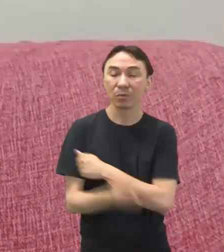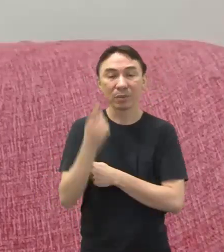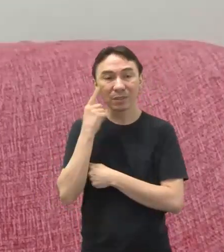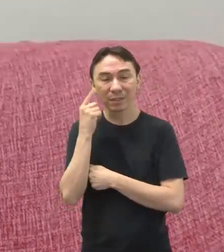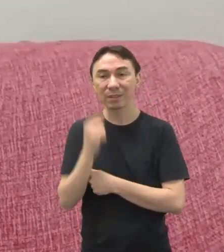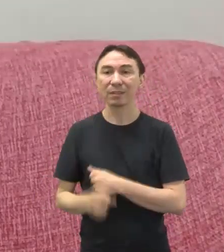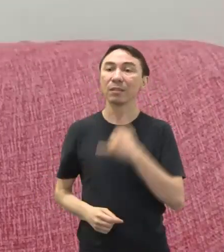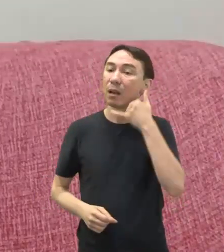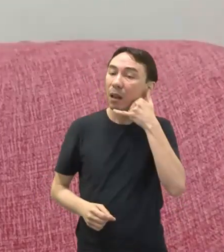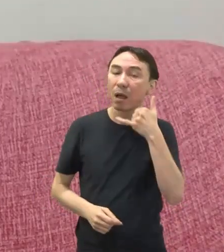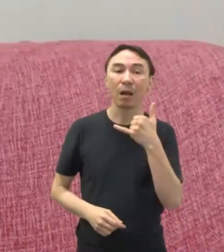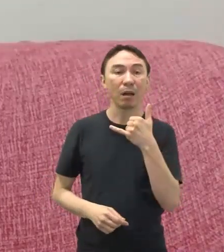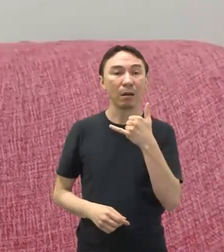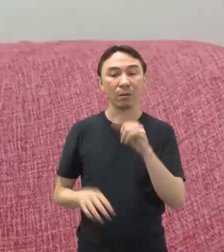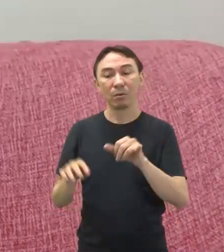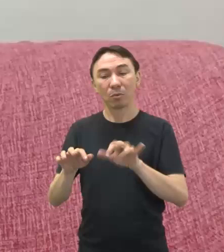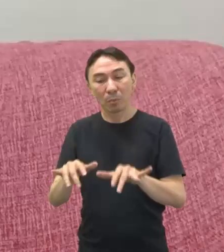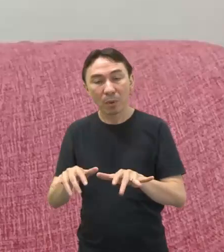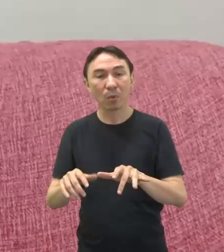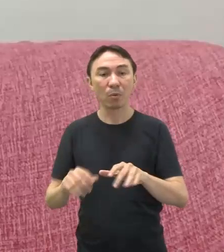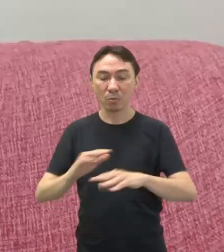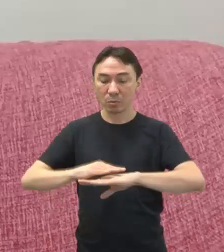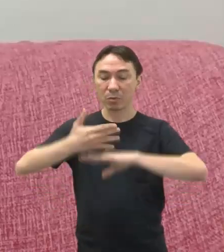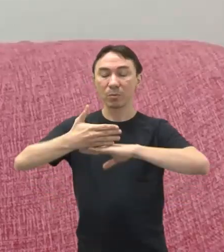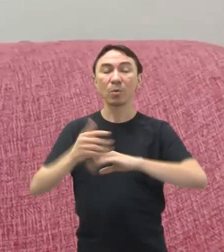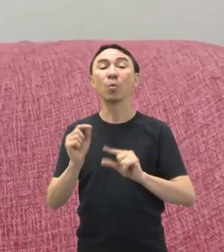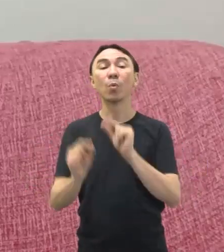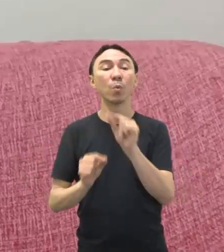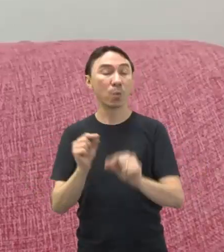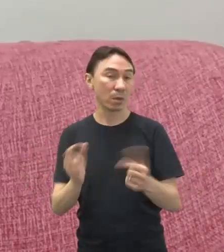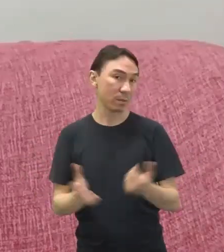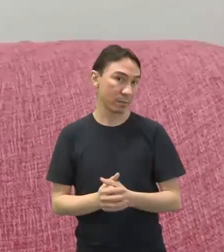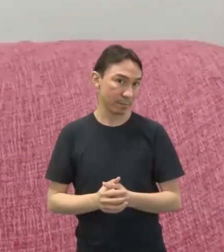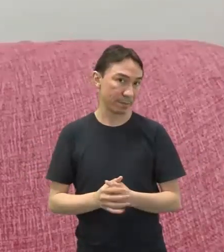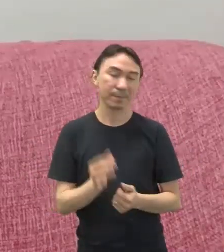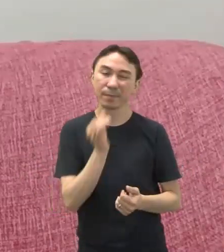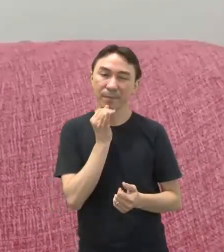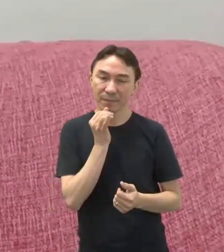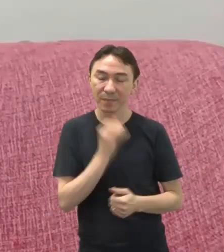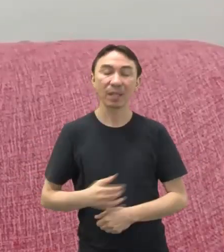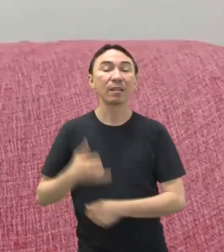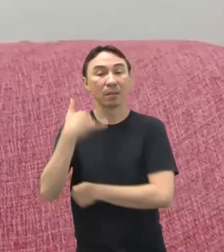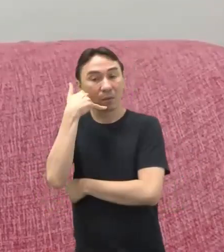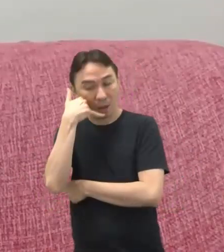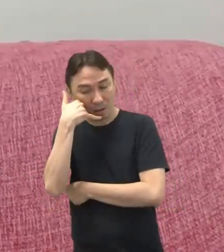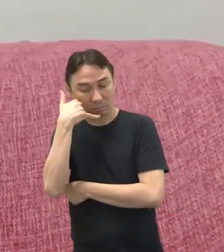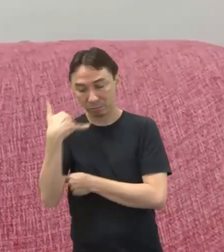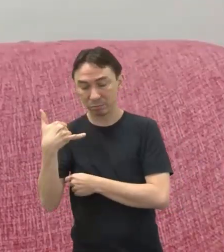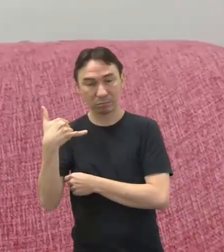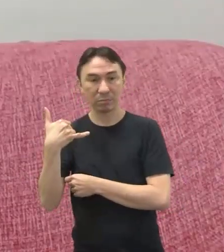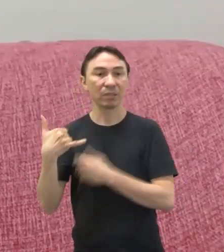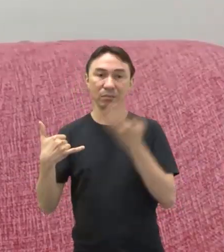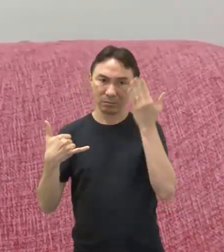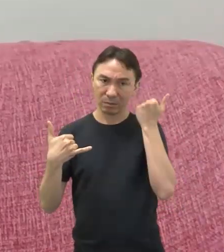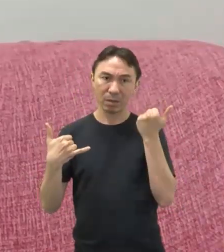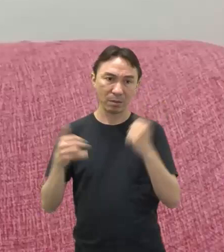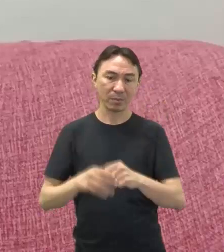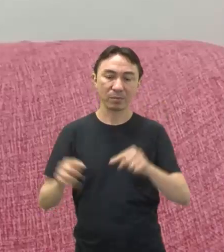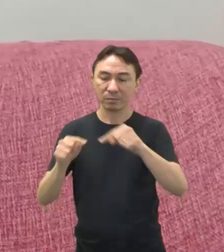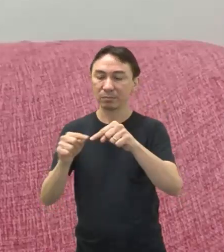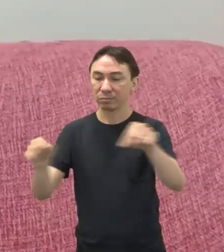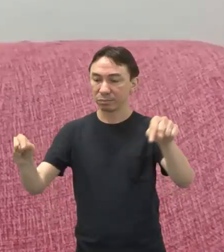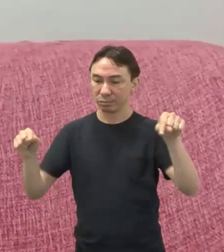quando nós usamos celulares a gente sabe que uma sala de aula Os alunos não têm a mesma